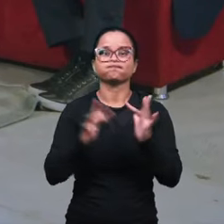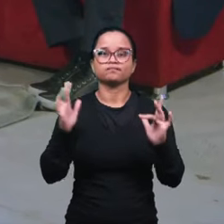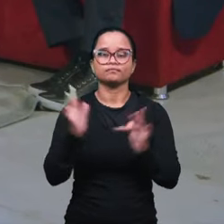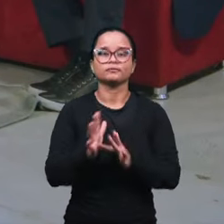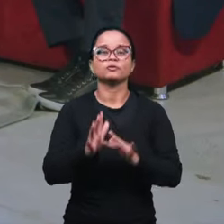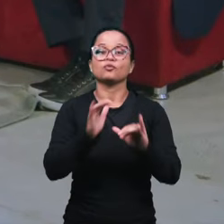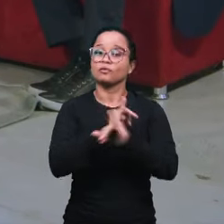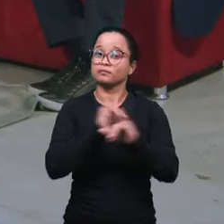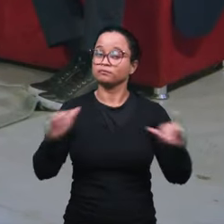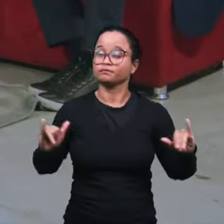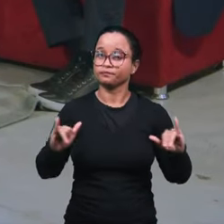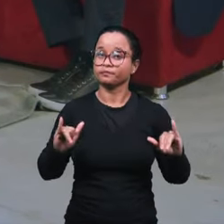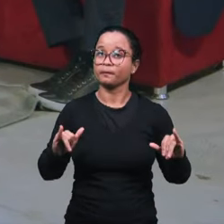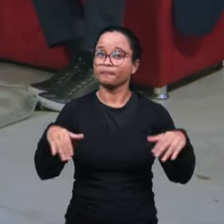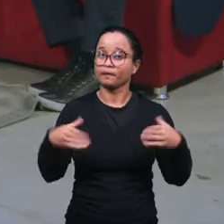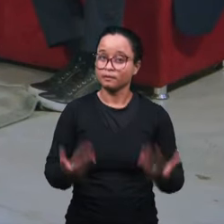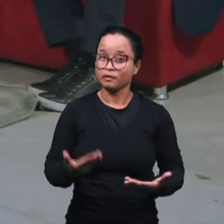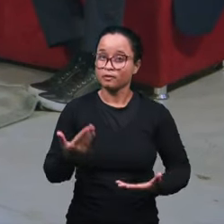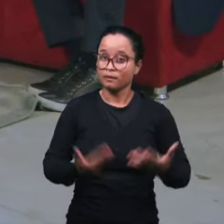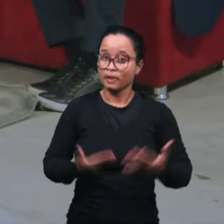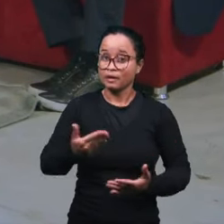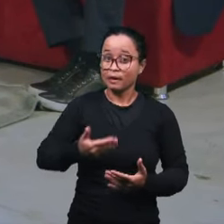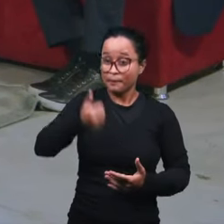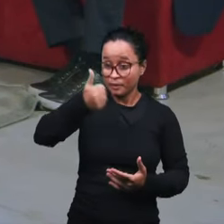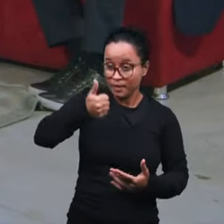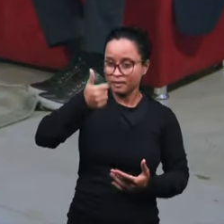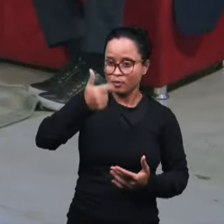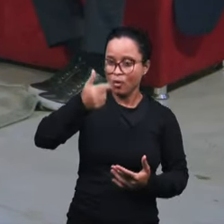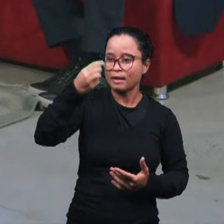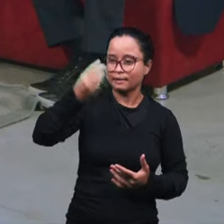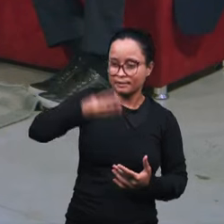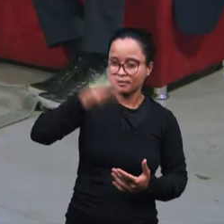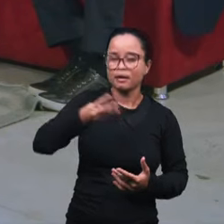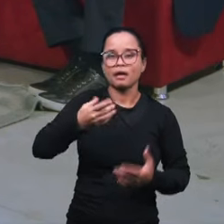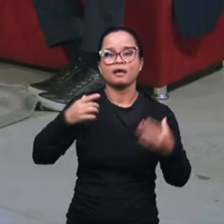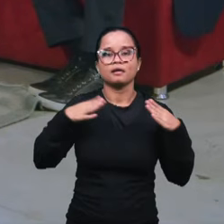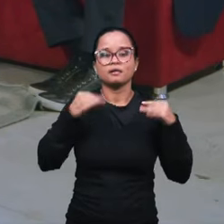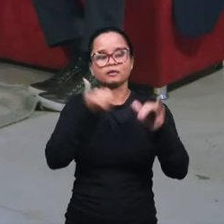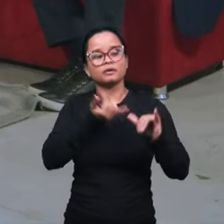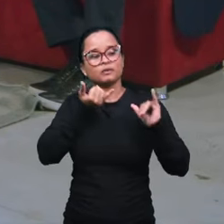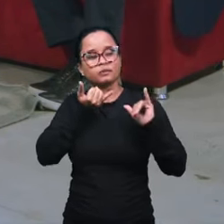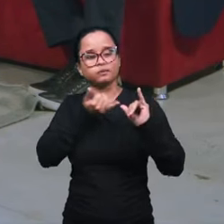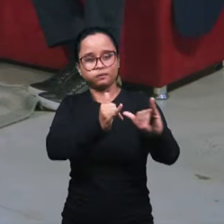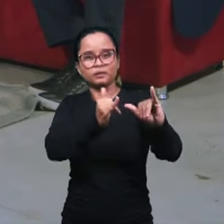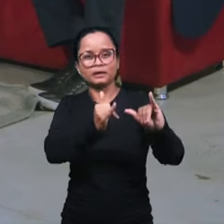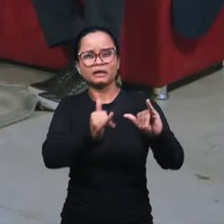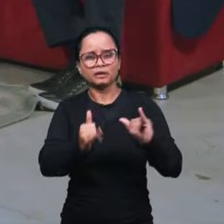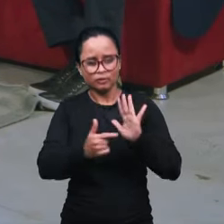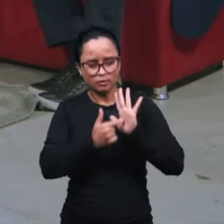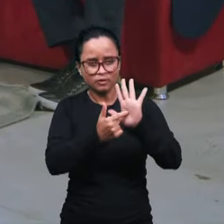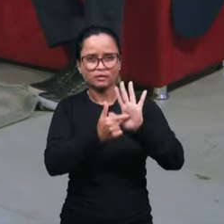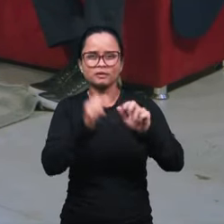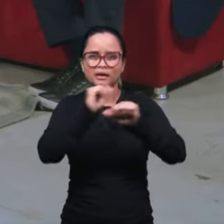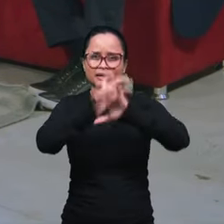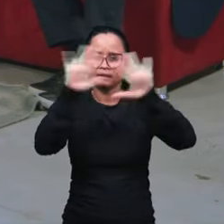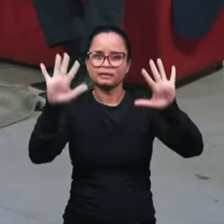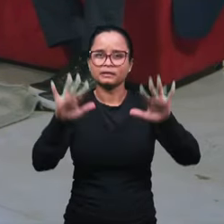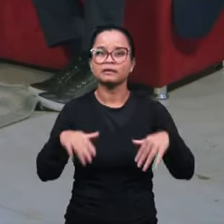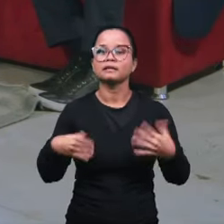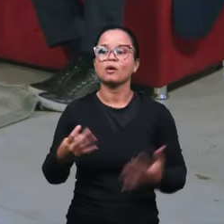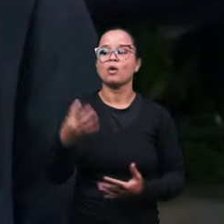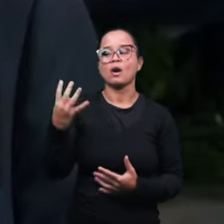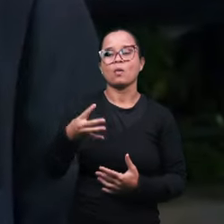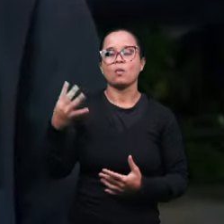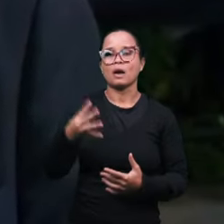da primeira, segunda e terceira. Já participou, Já participou. Aí os sinais evidentes. Na quarta ela é recolhida para